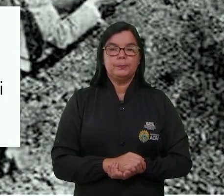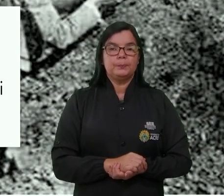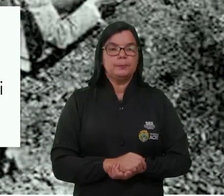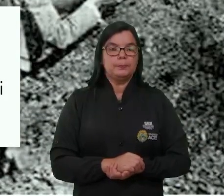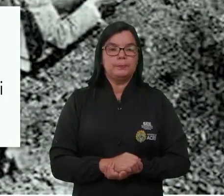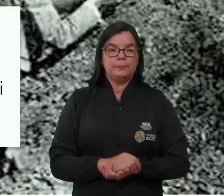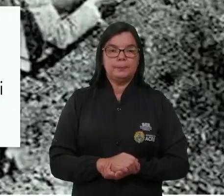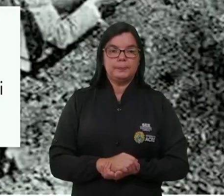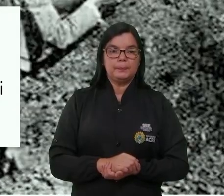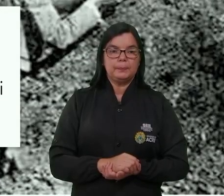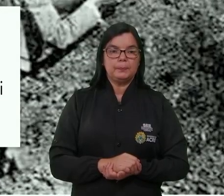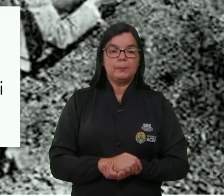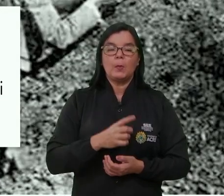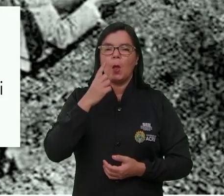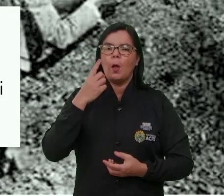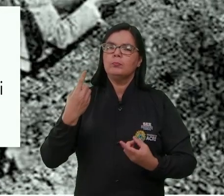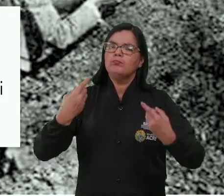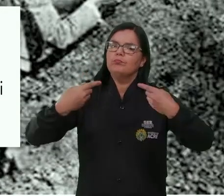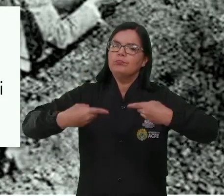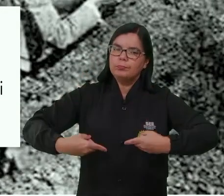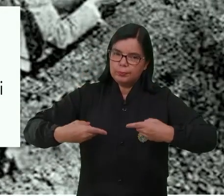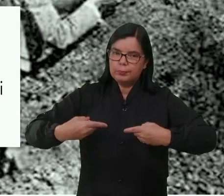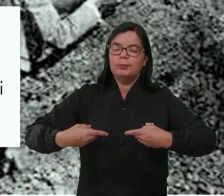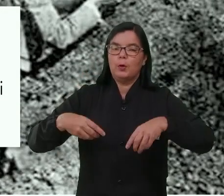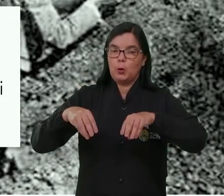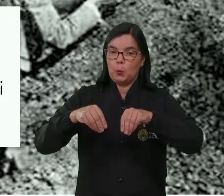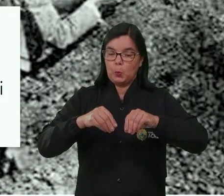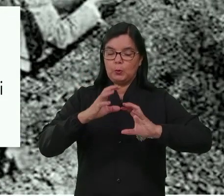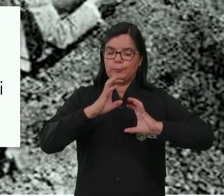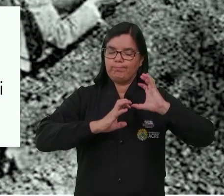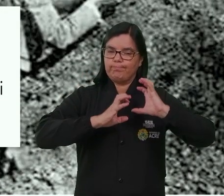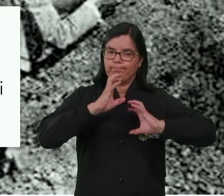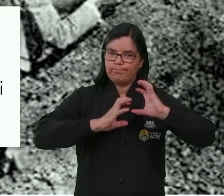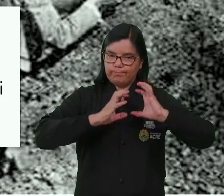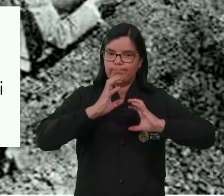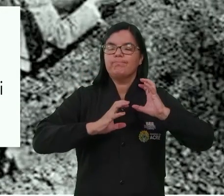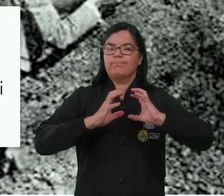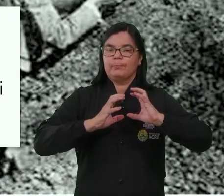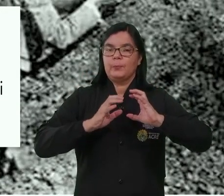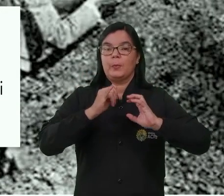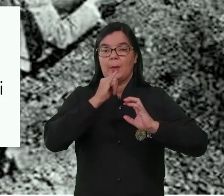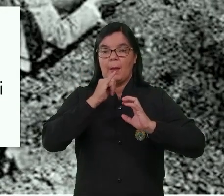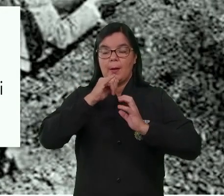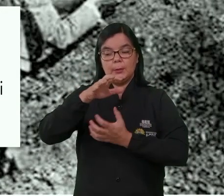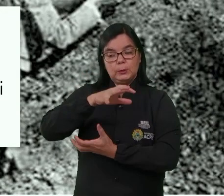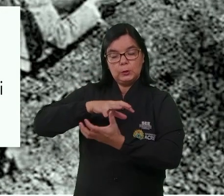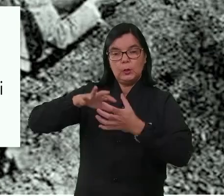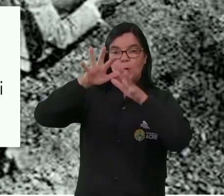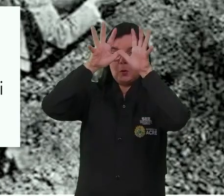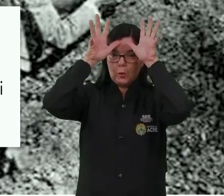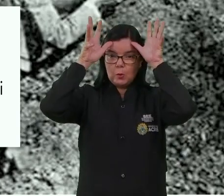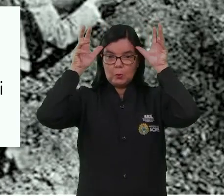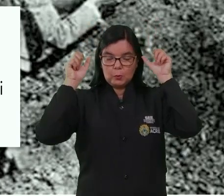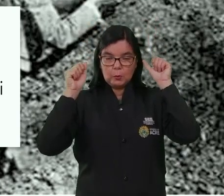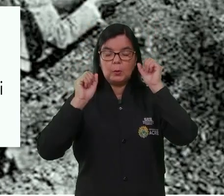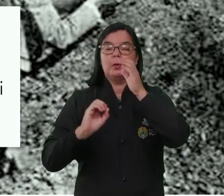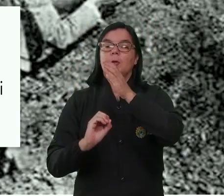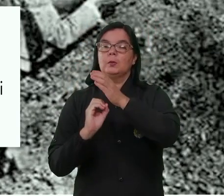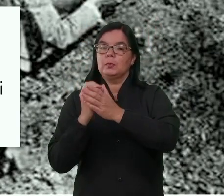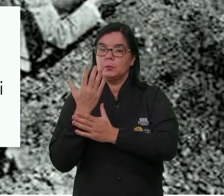tela, a disputa pelo território gerou conflitos. No caso, a Revolução Acreana,